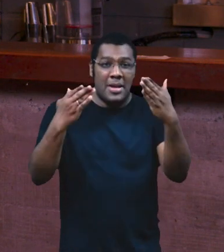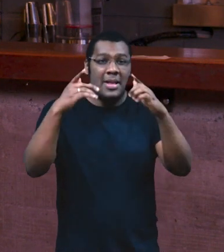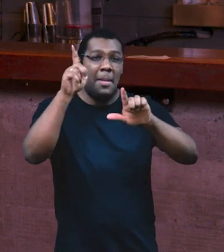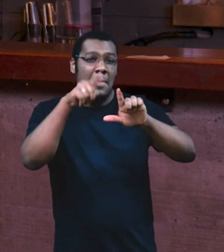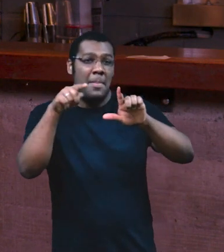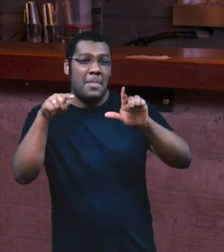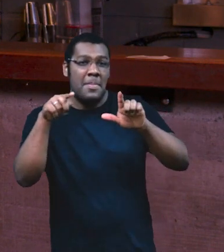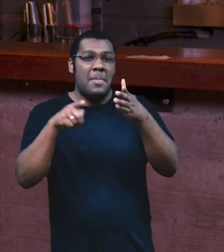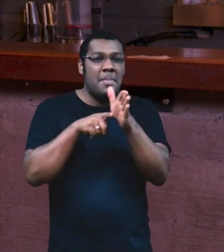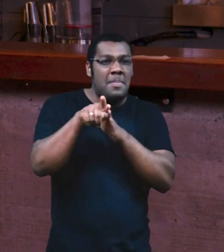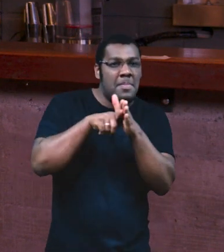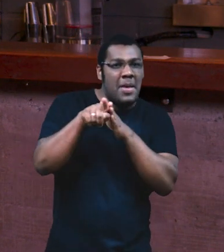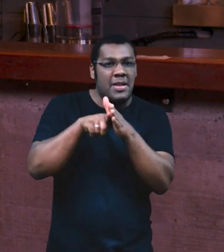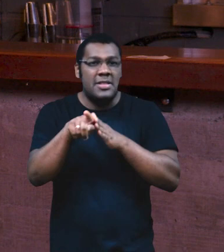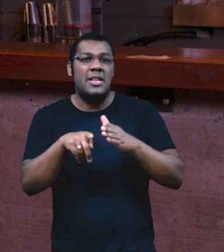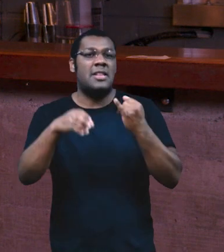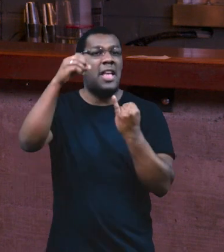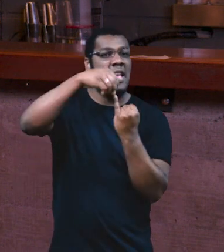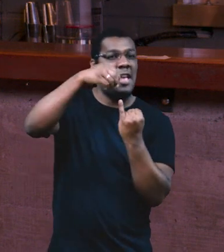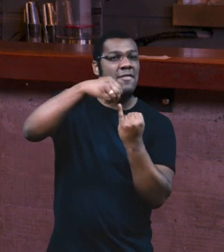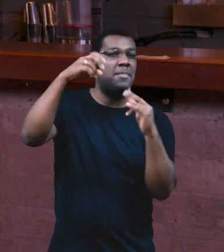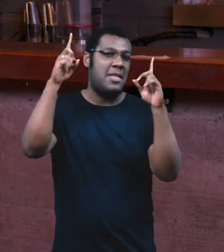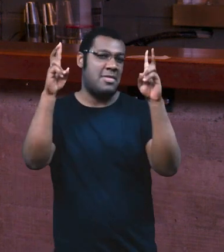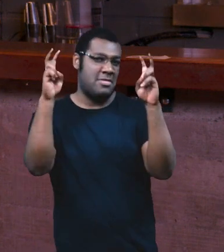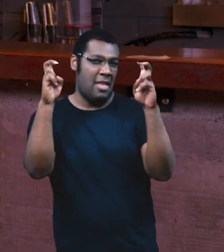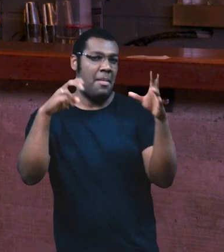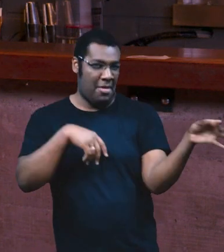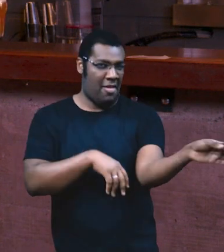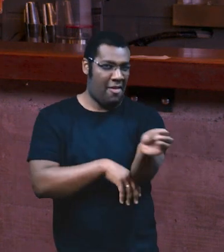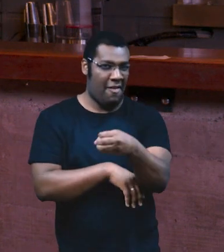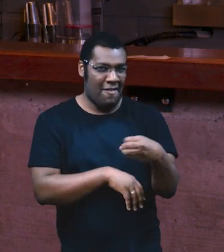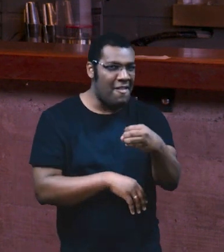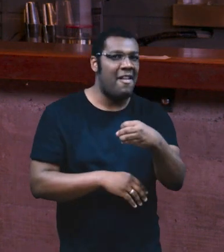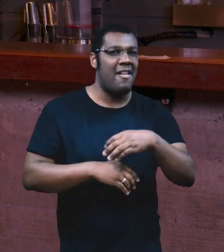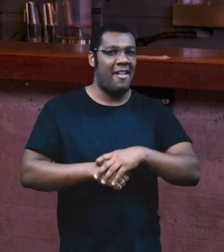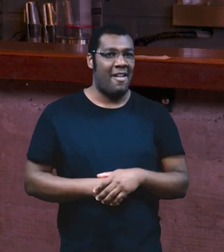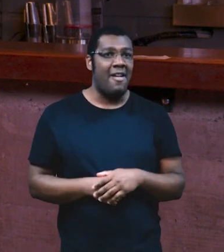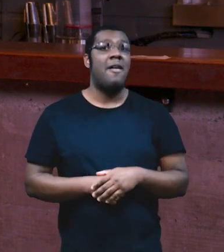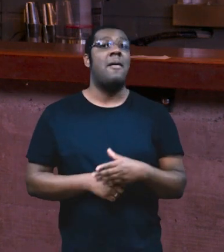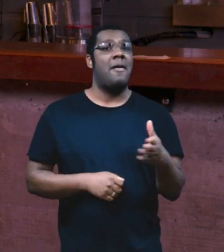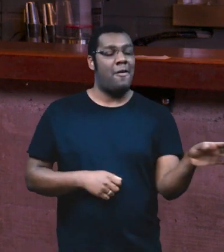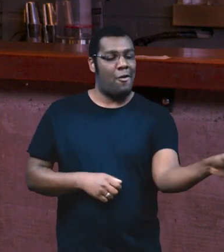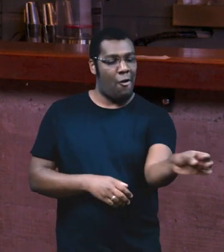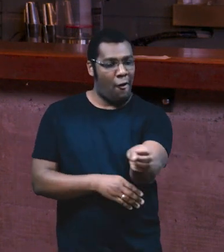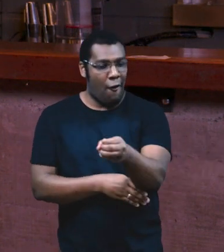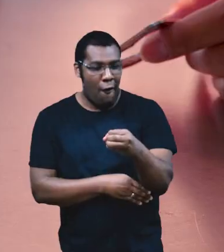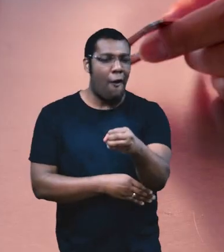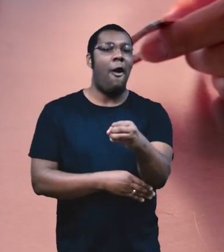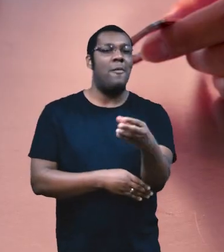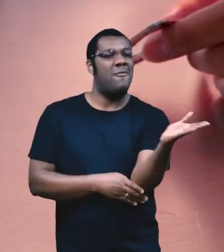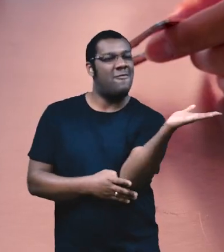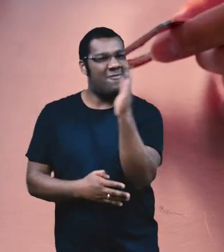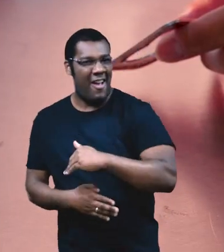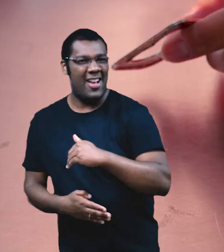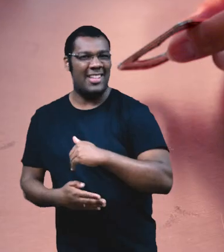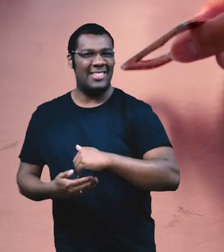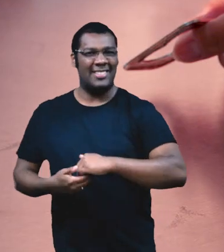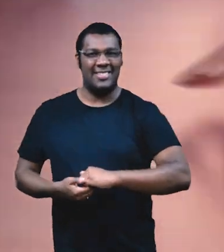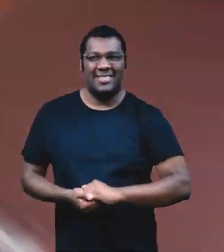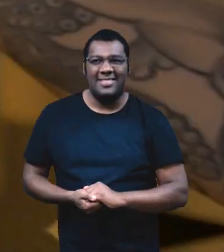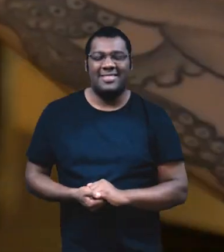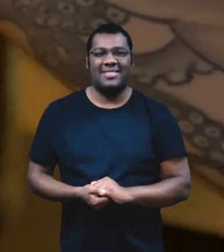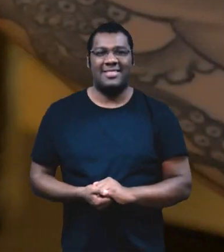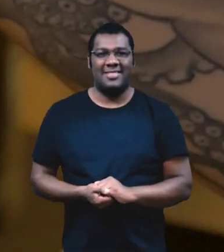IFB vem desenvolvendo sobre o tema. Então, pegue seu copo e vem comigo!